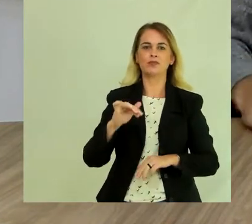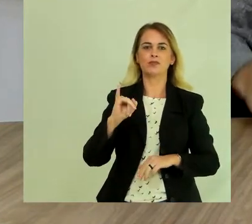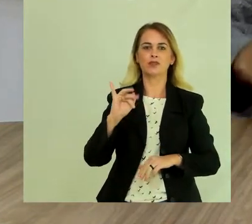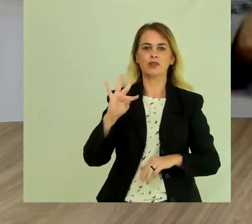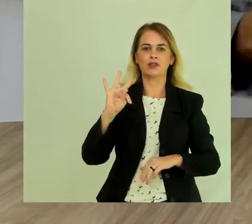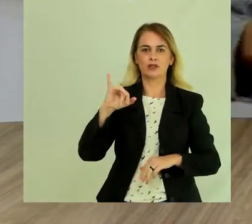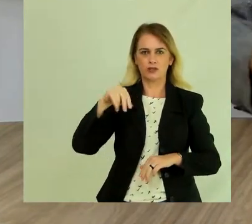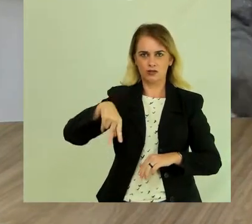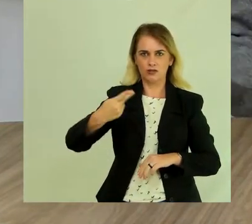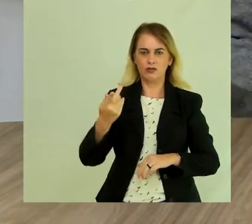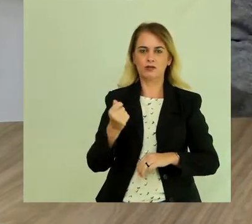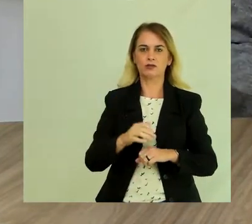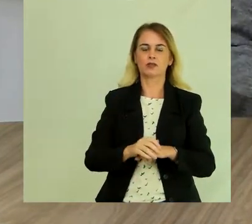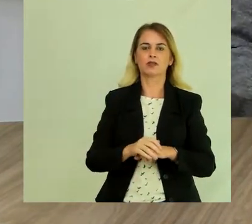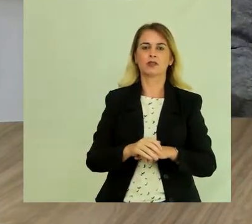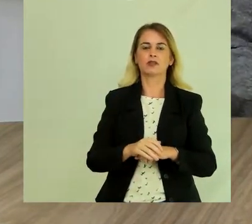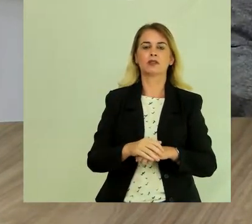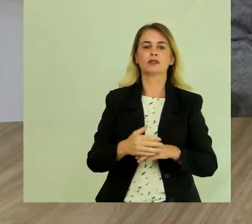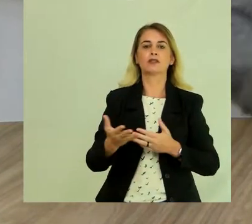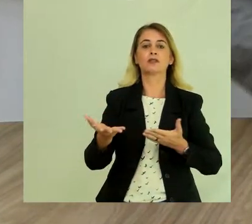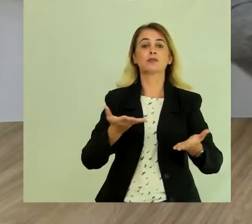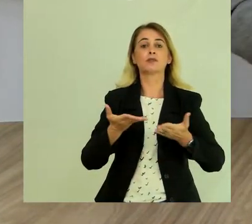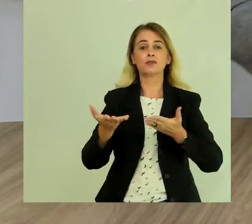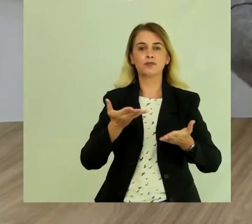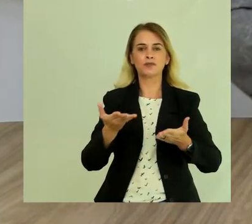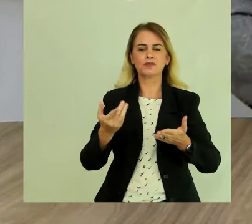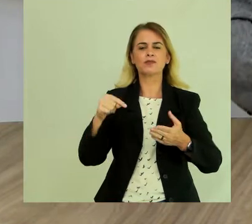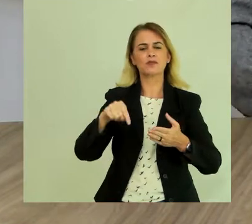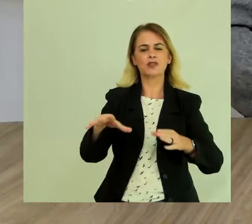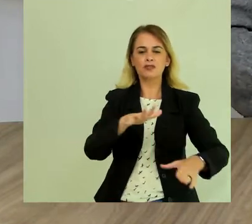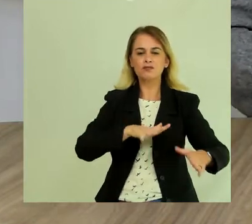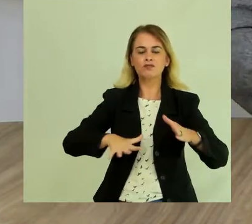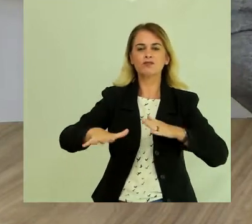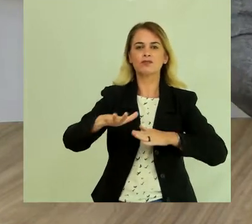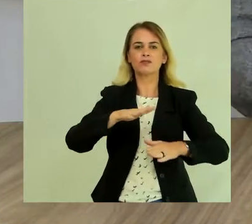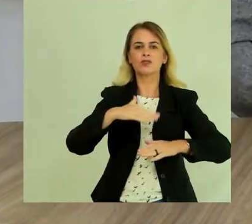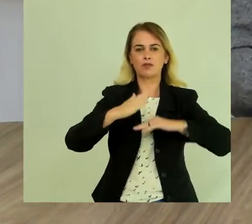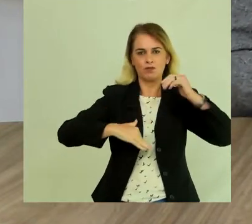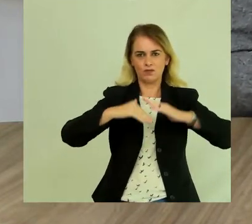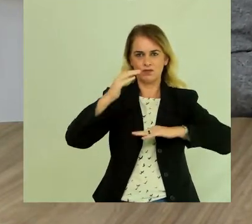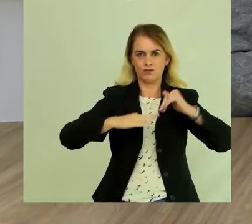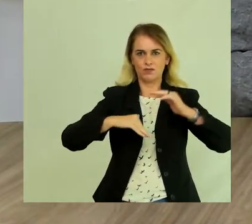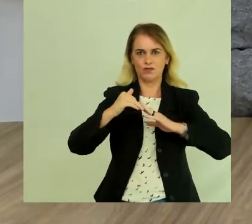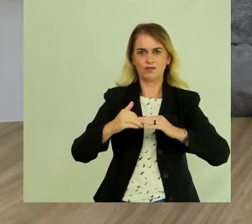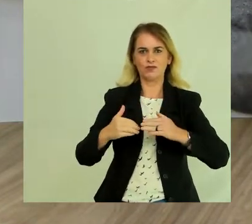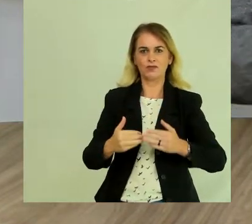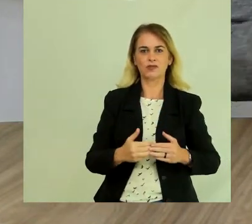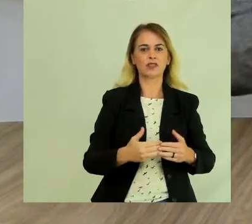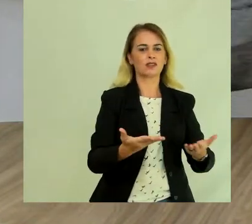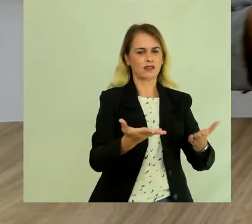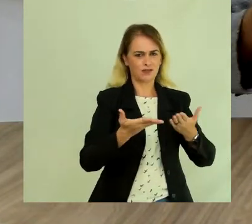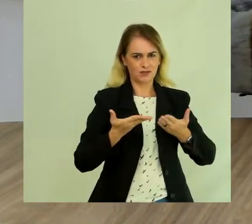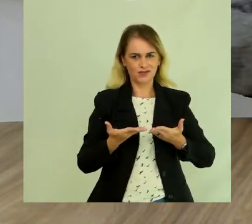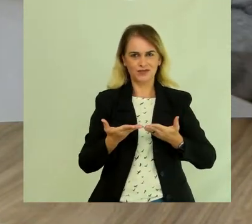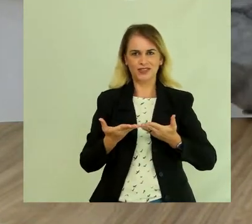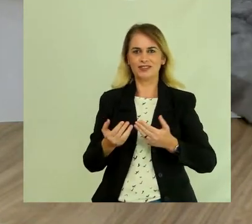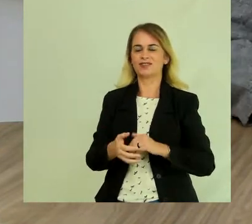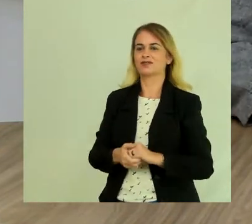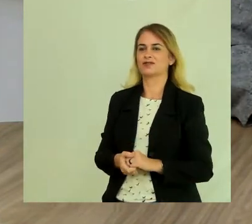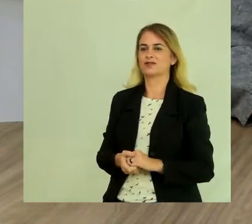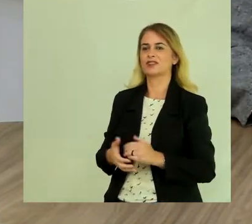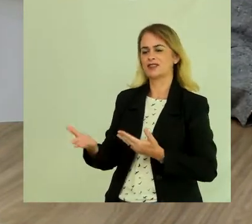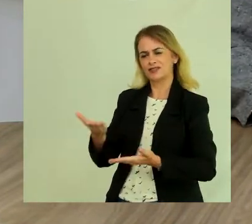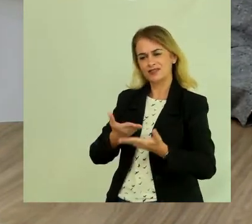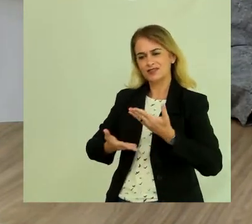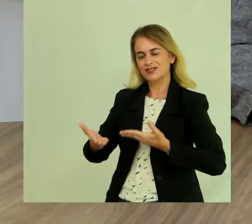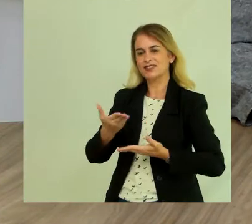tem especialista aí nessa área, e ela vai nos falar um pouquinho. Rita, seja bem-vinda, muito obrigado por estar